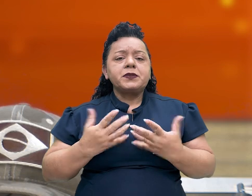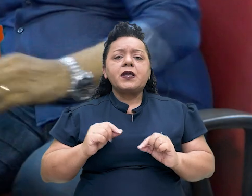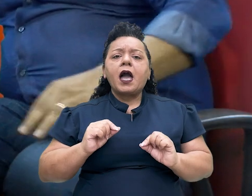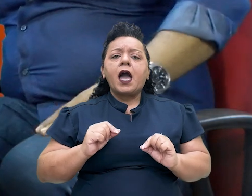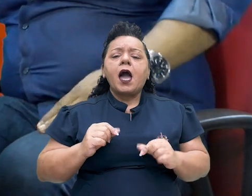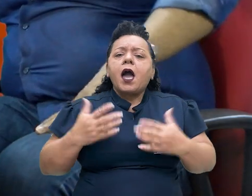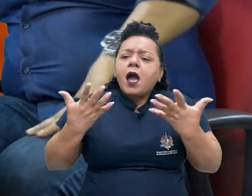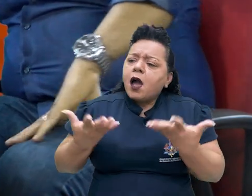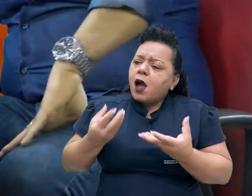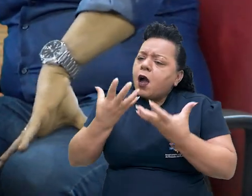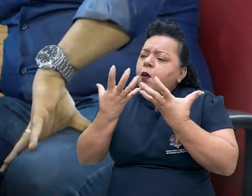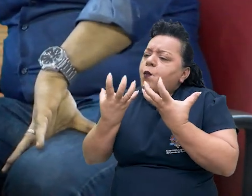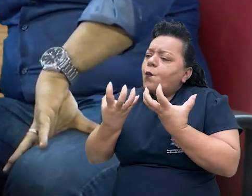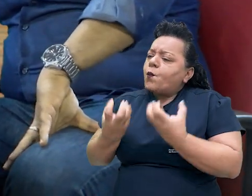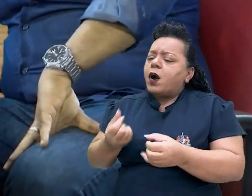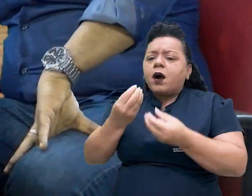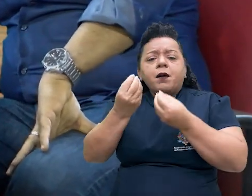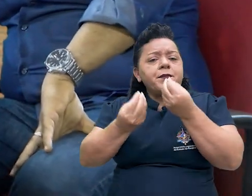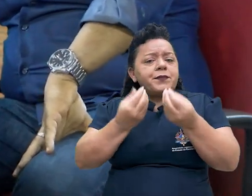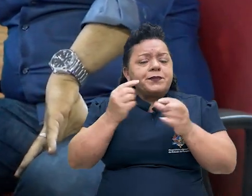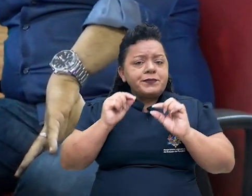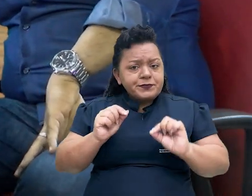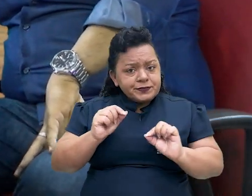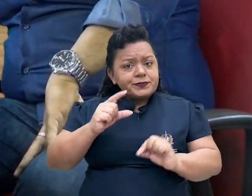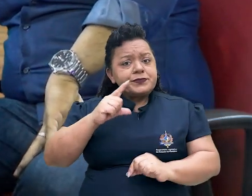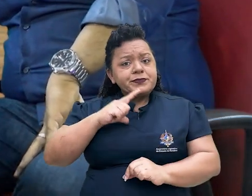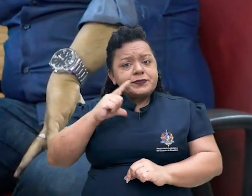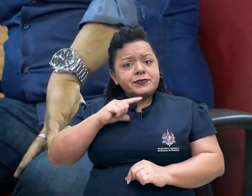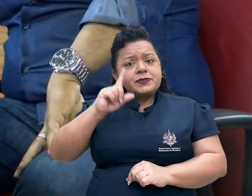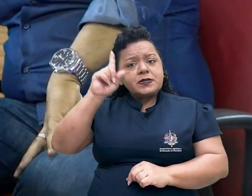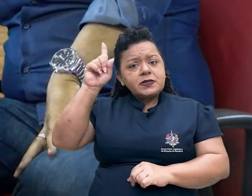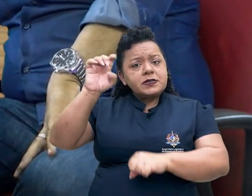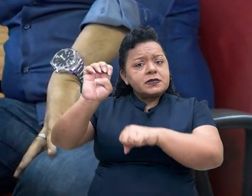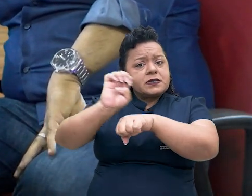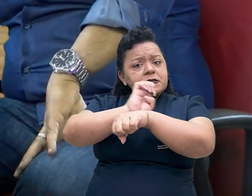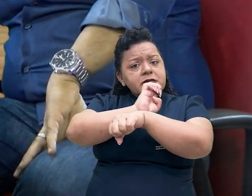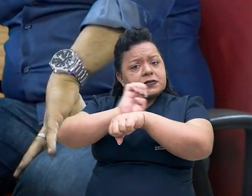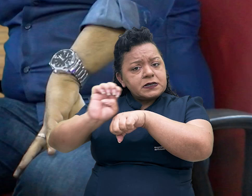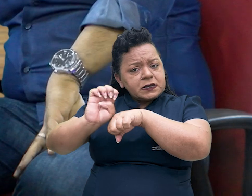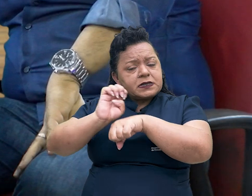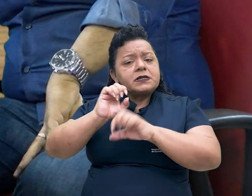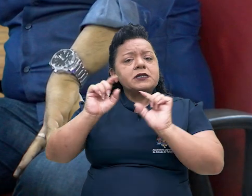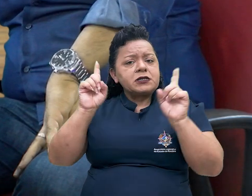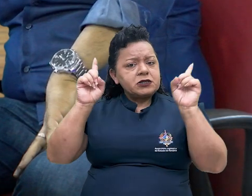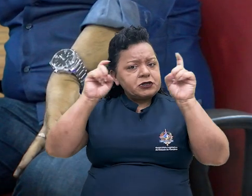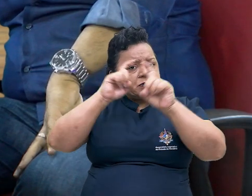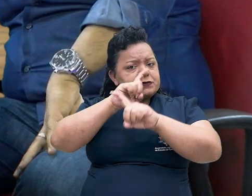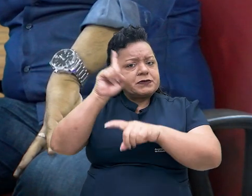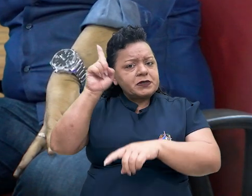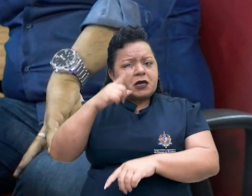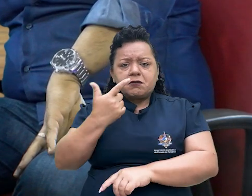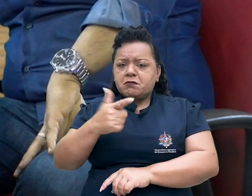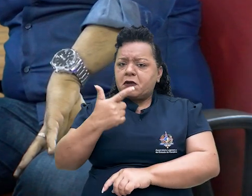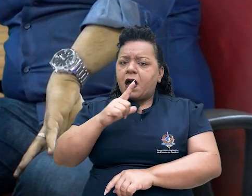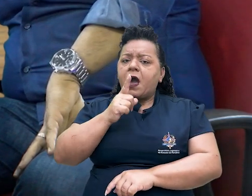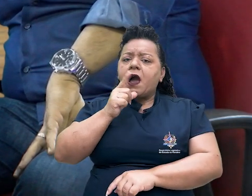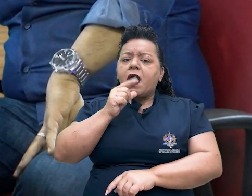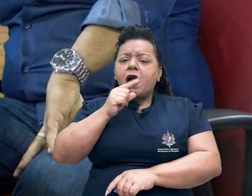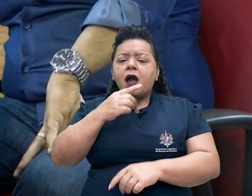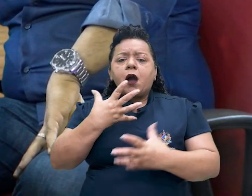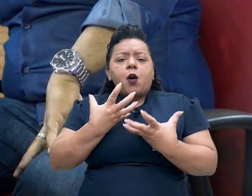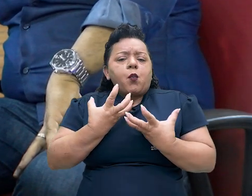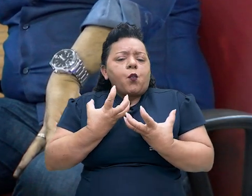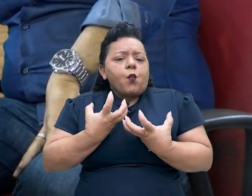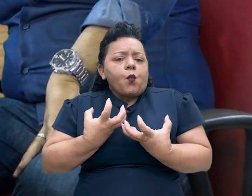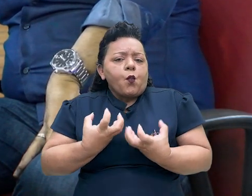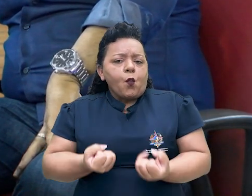olha e e com relação à seca nós tivemos aí teve cidade em Rondônia Espigão do Oeste por exemplo é uma cidade que ficou literalmente sem